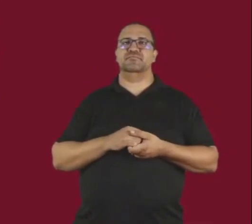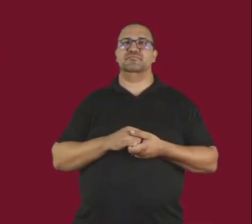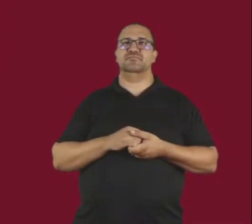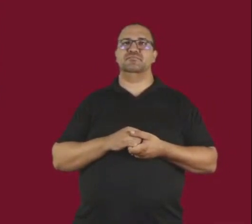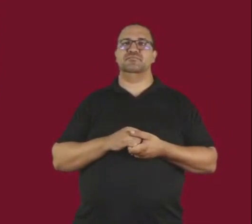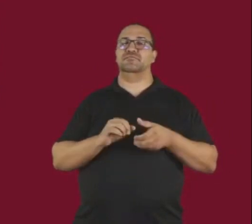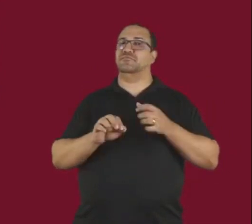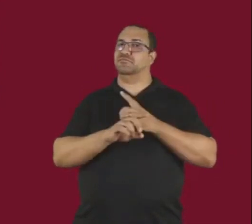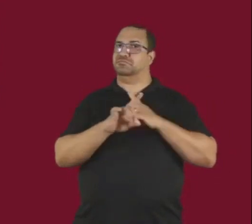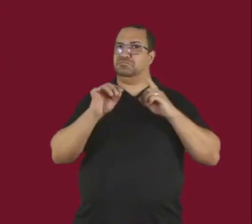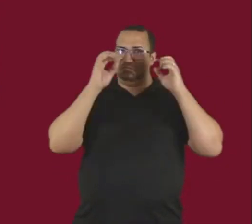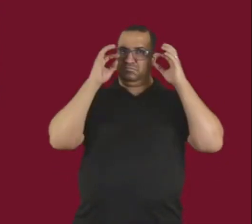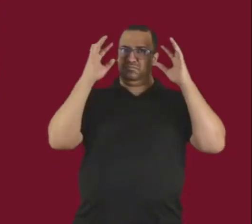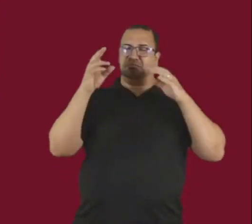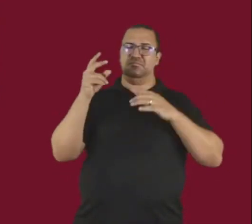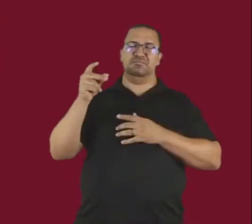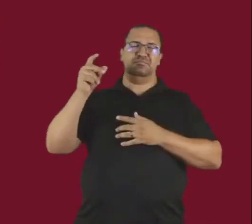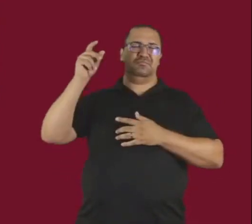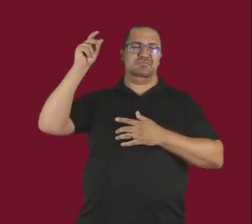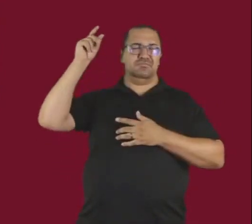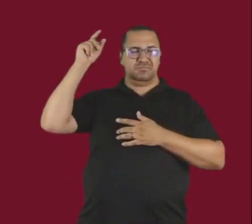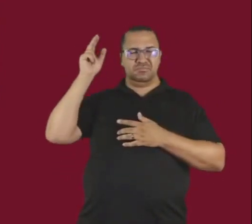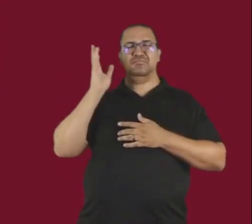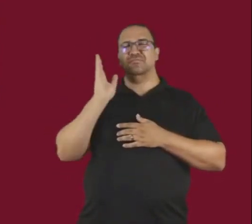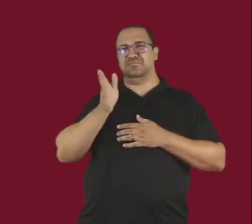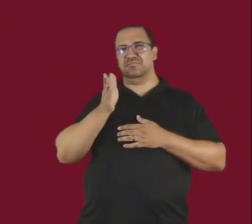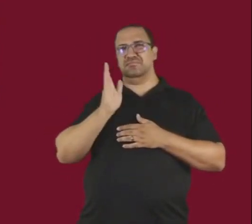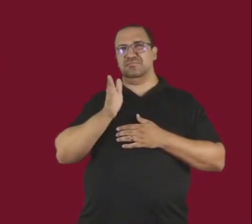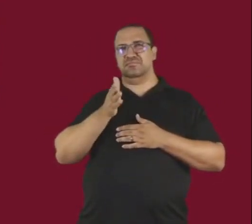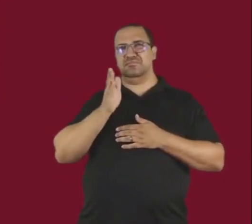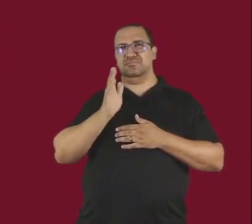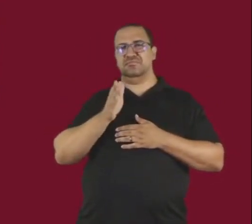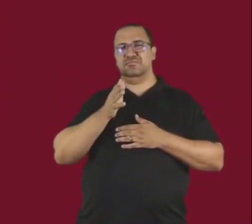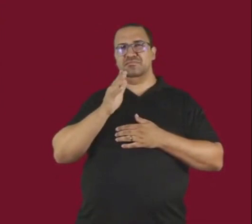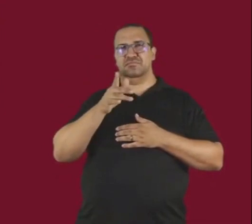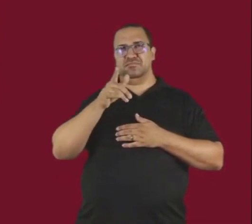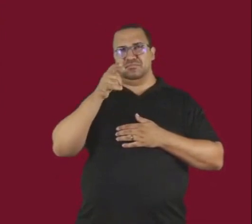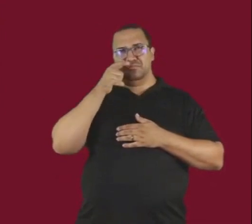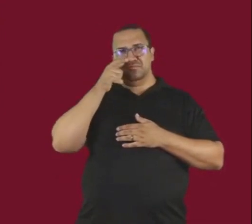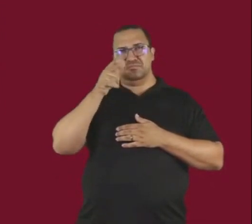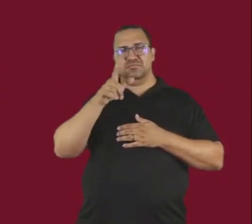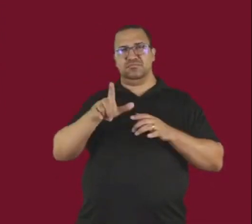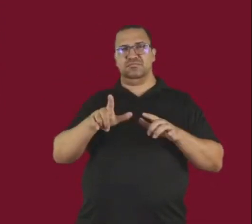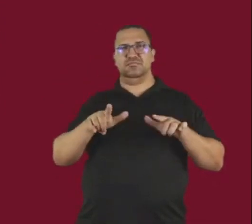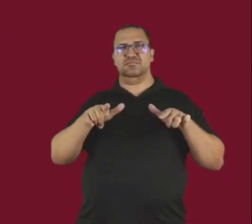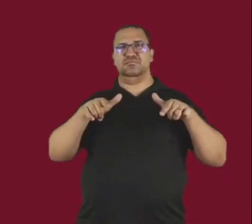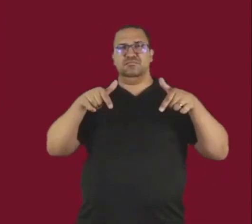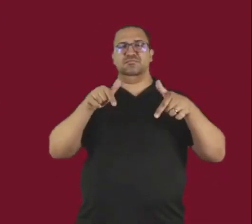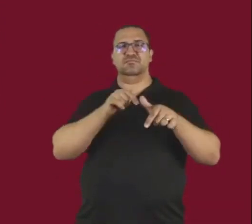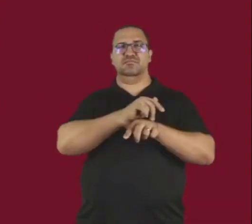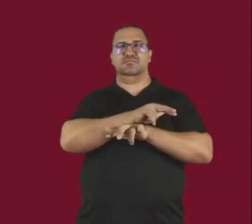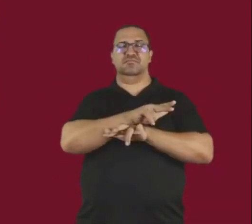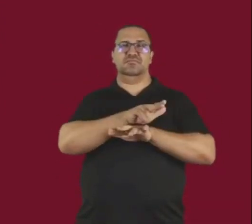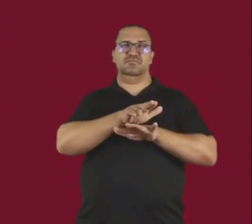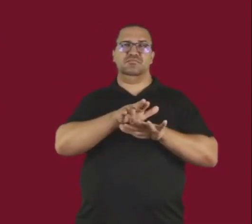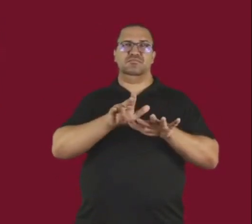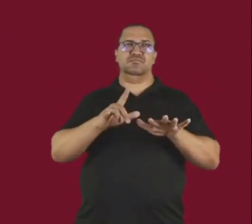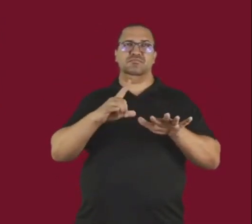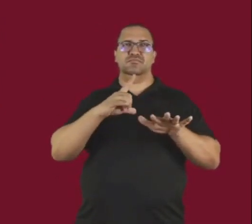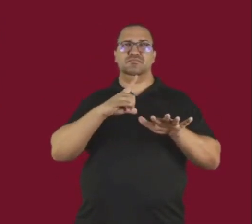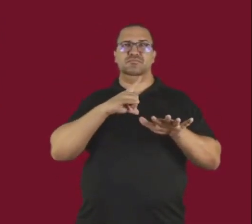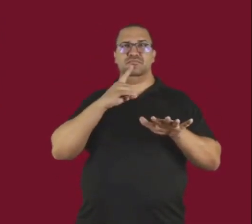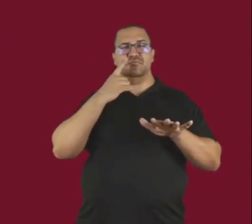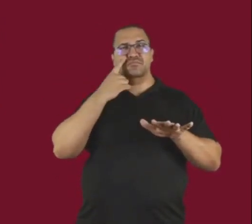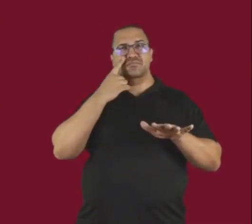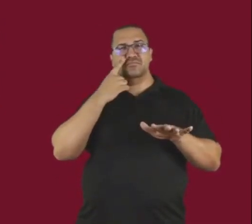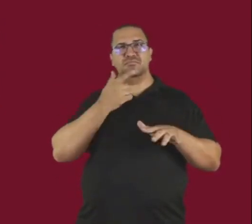há muito tempo. Por isso que tem floresta ainda para a gente falar, porque eles estão lutando. Então, essas forças estão... Né, a gente